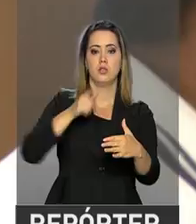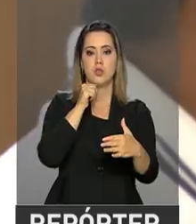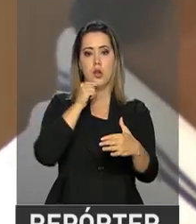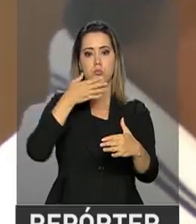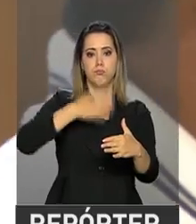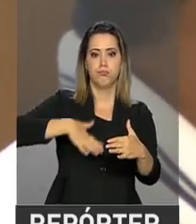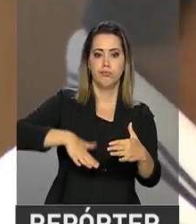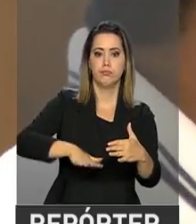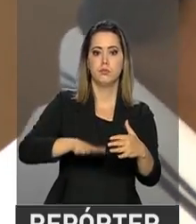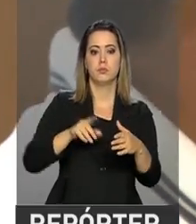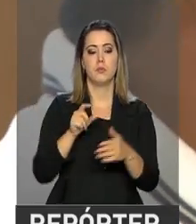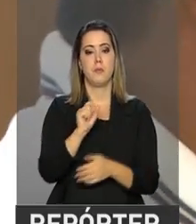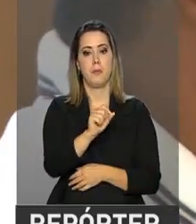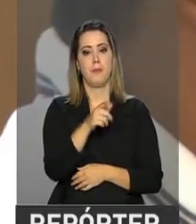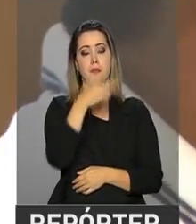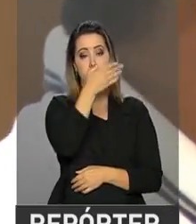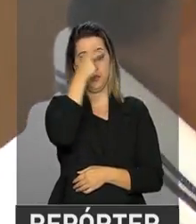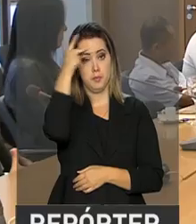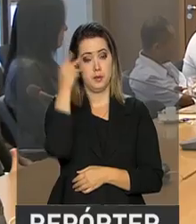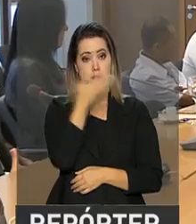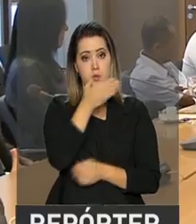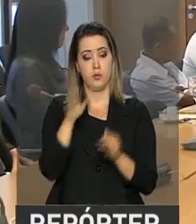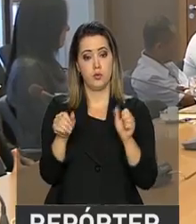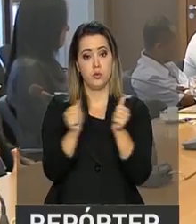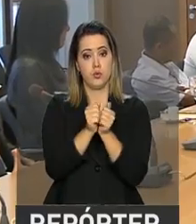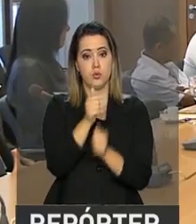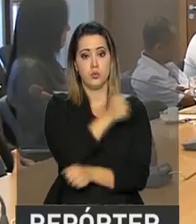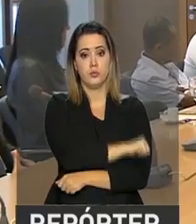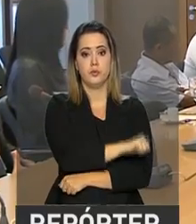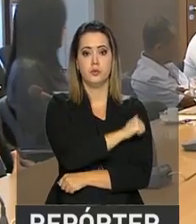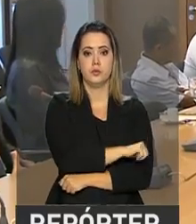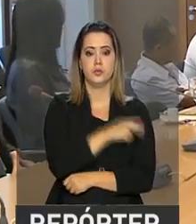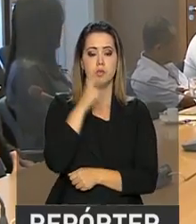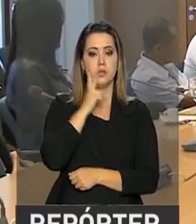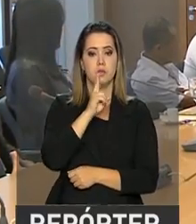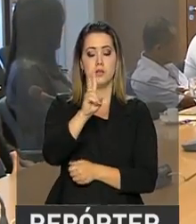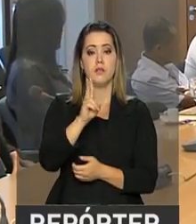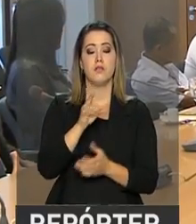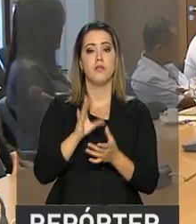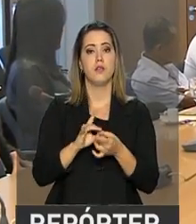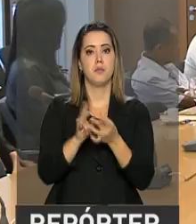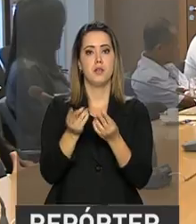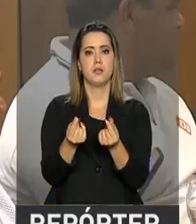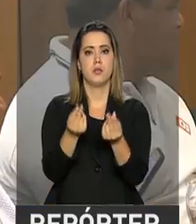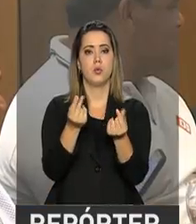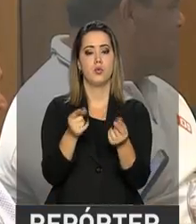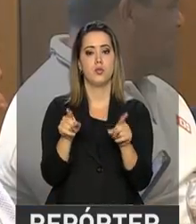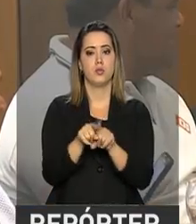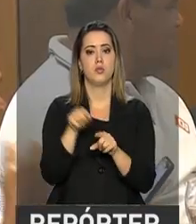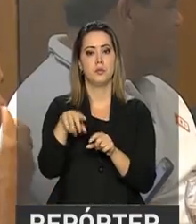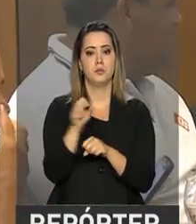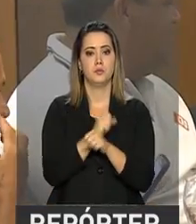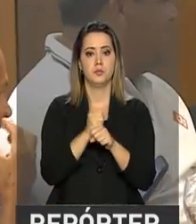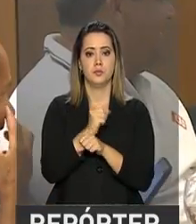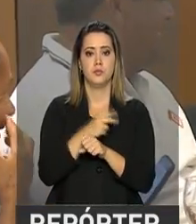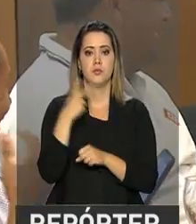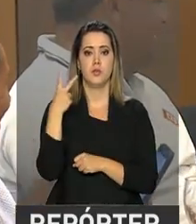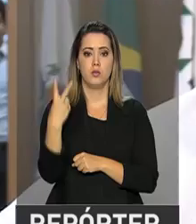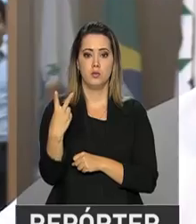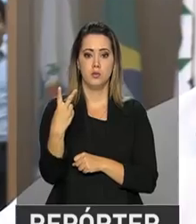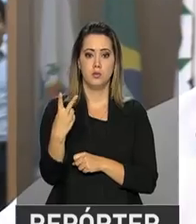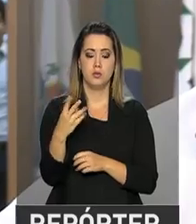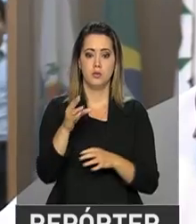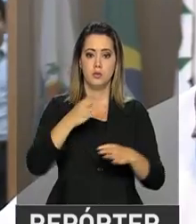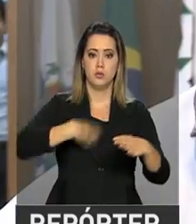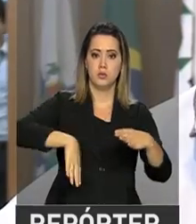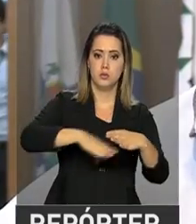mora em Sergipe, veio ao Rio de Janeiro acompanhar a liberação dos recursos. Ele foi beneficiado este ano com duas cisternas.